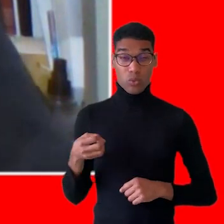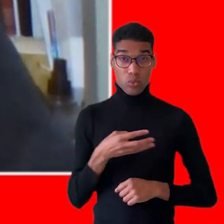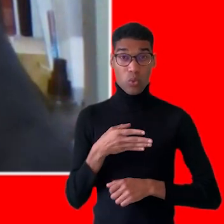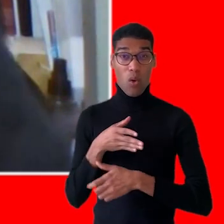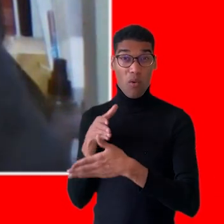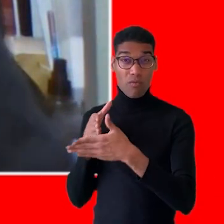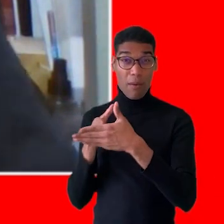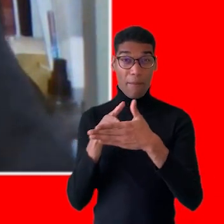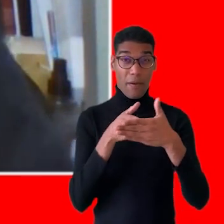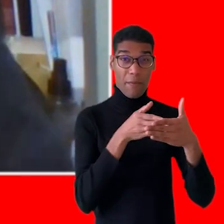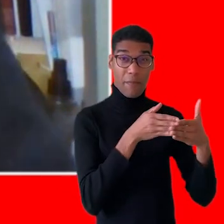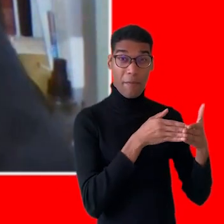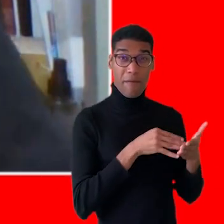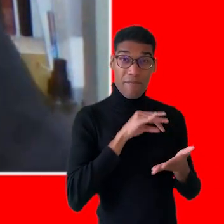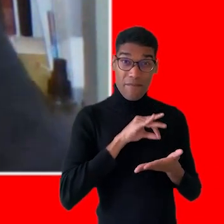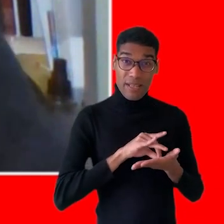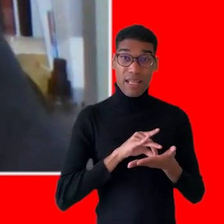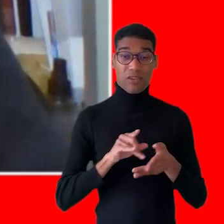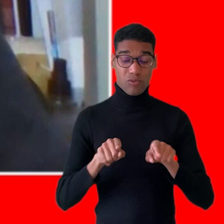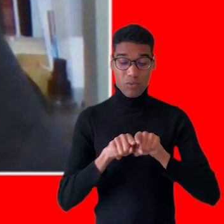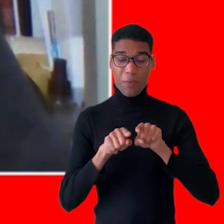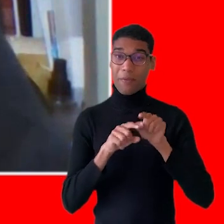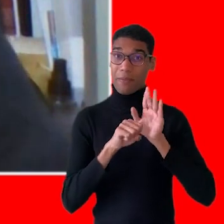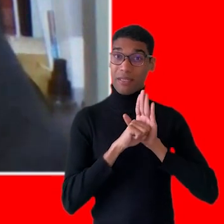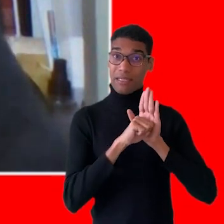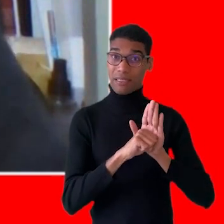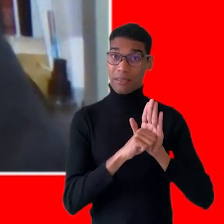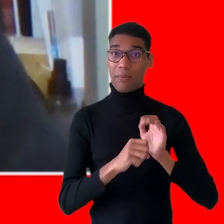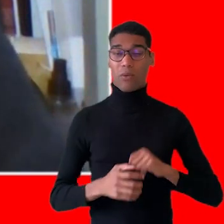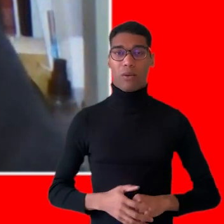novas barreiras reais e simbólicas